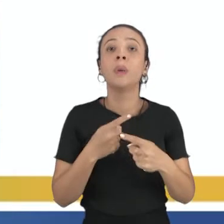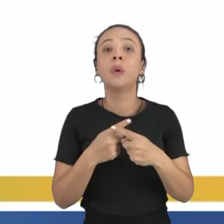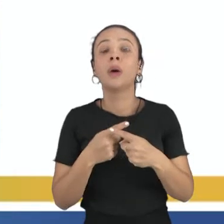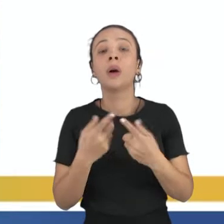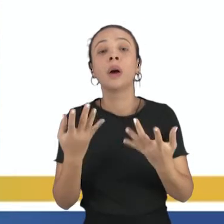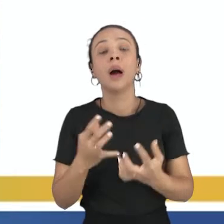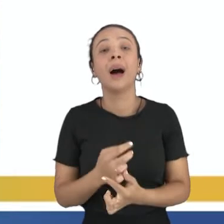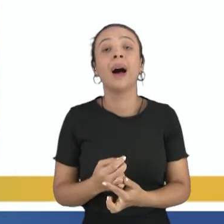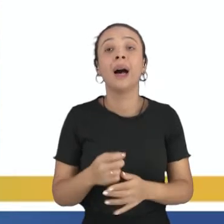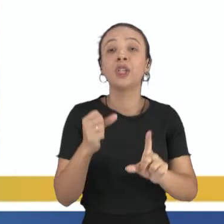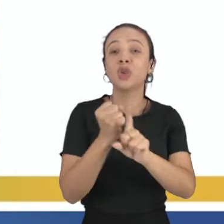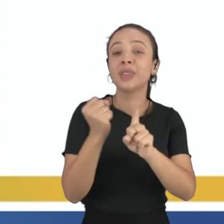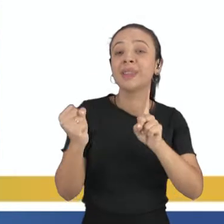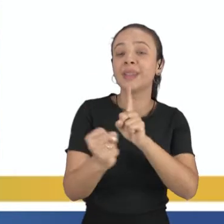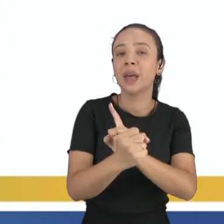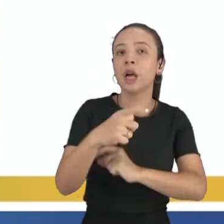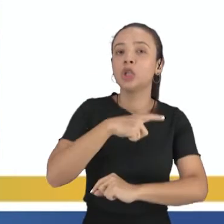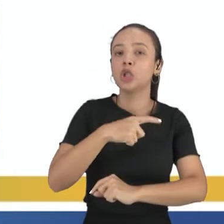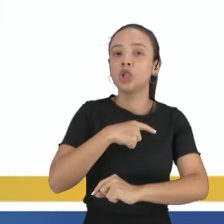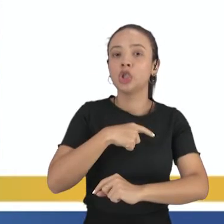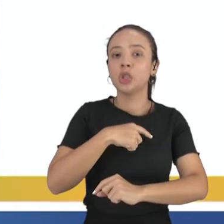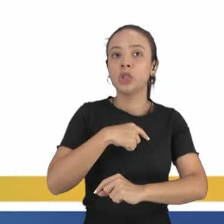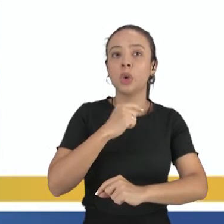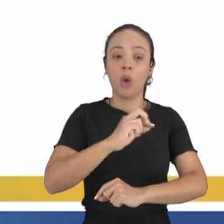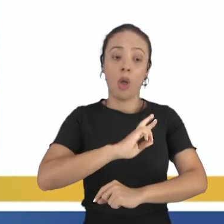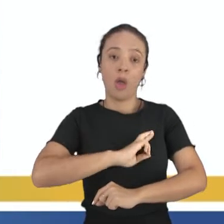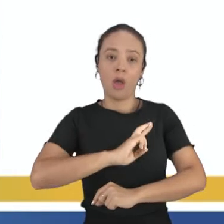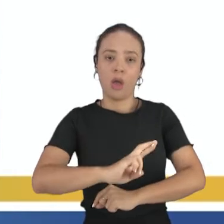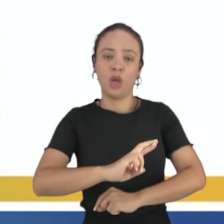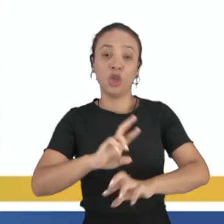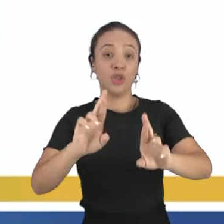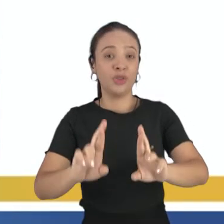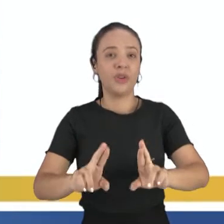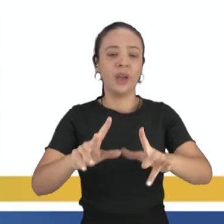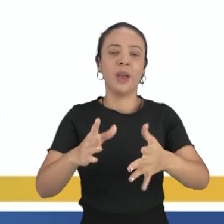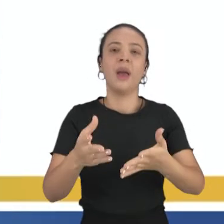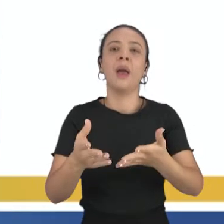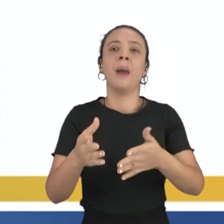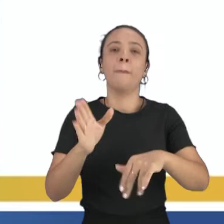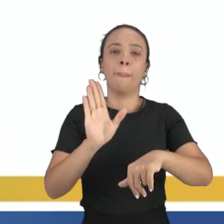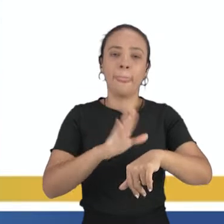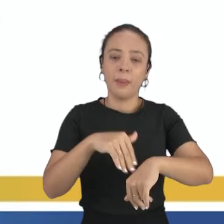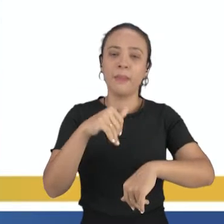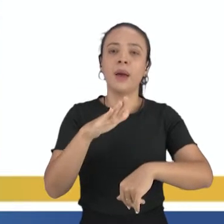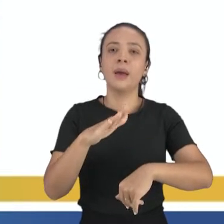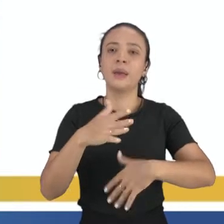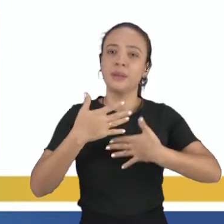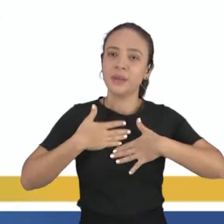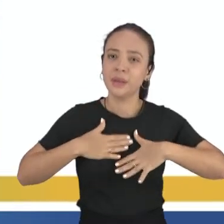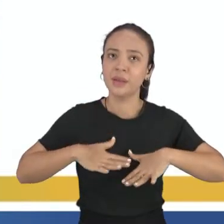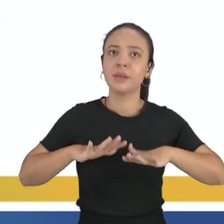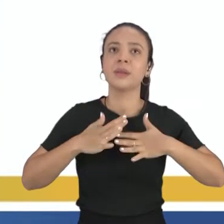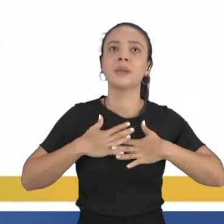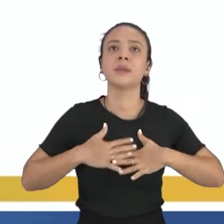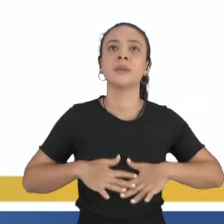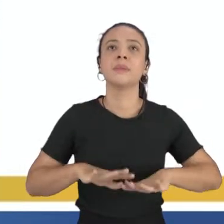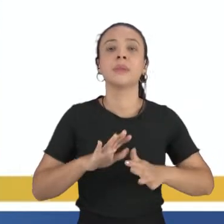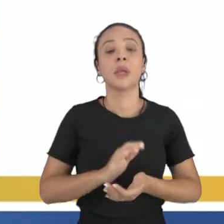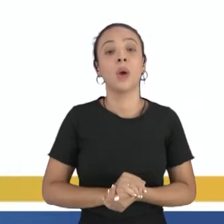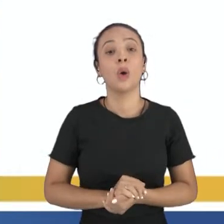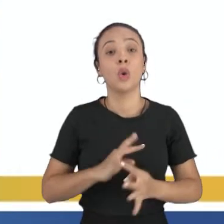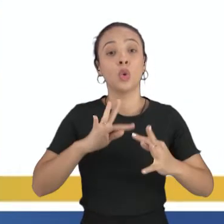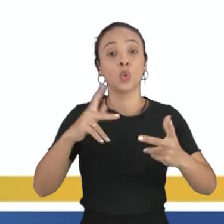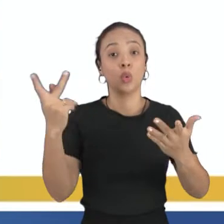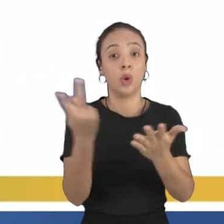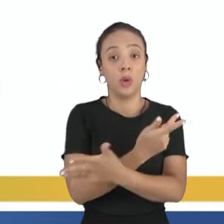baseada em crenças religiosas mais flexíveis que as das civilizações anteriores, como a egípcia, na qual as ações humanas